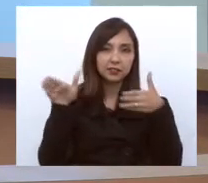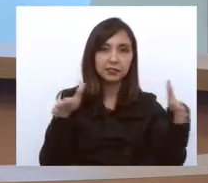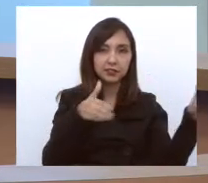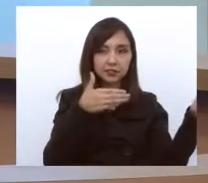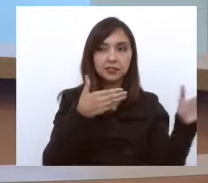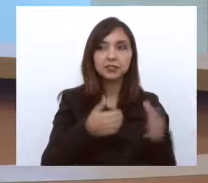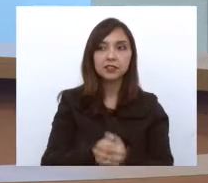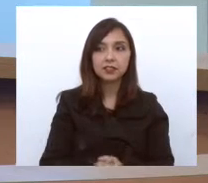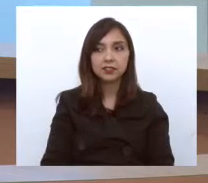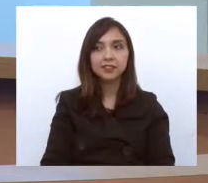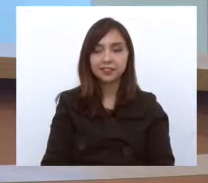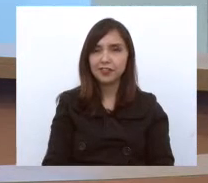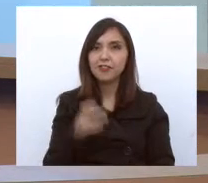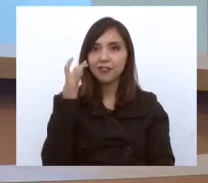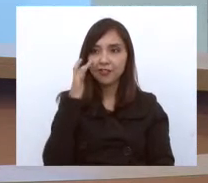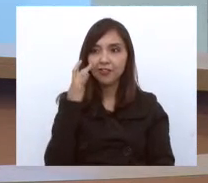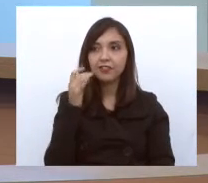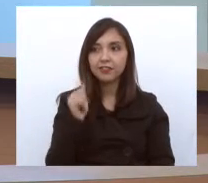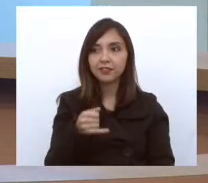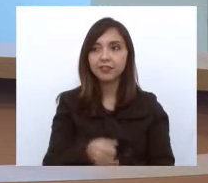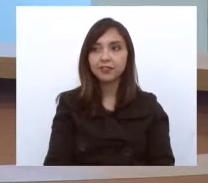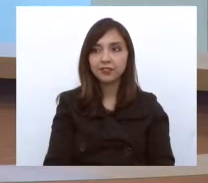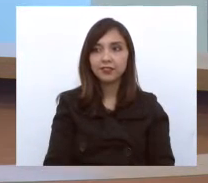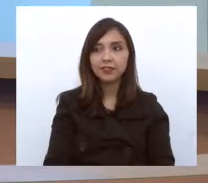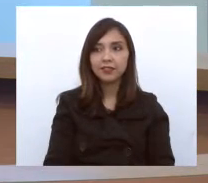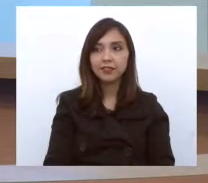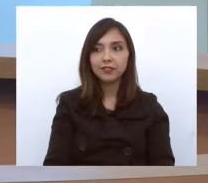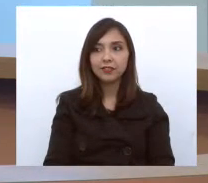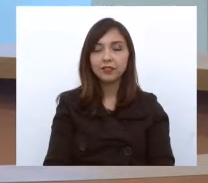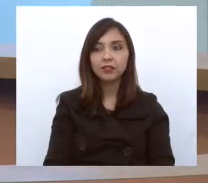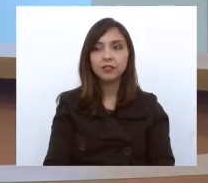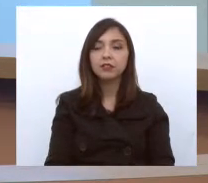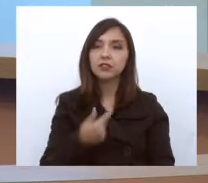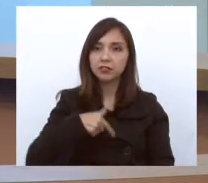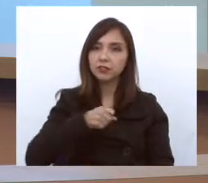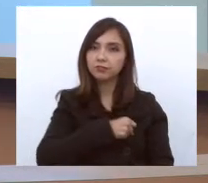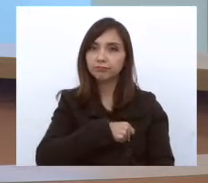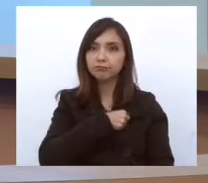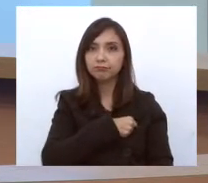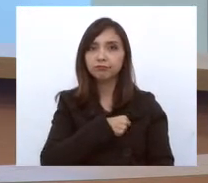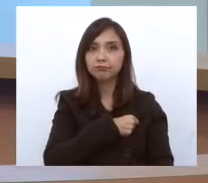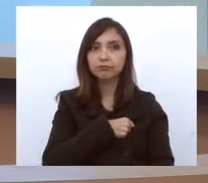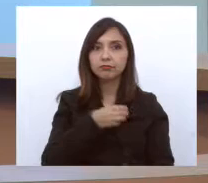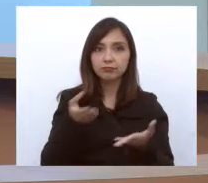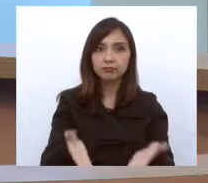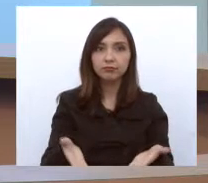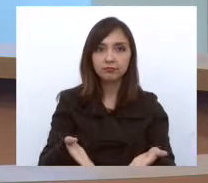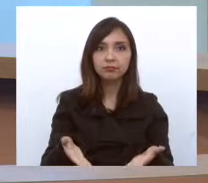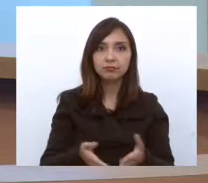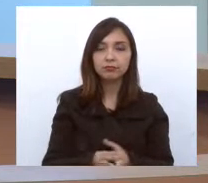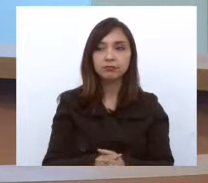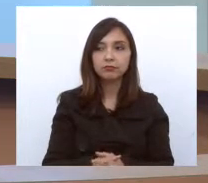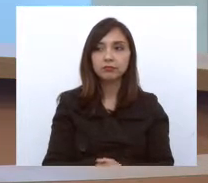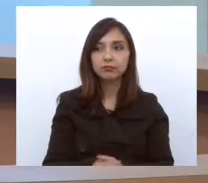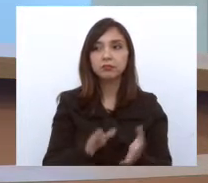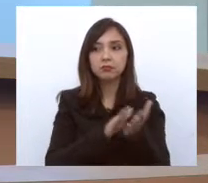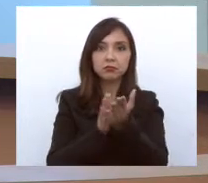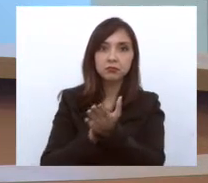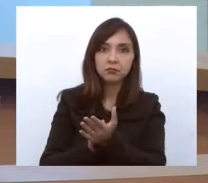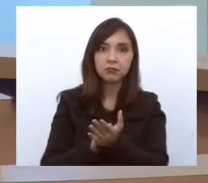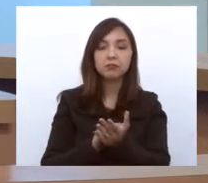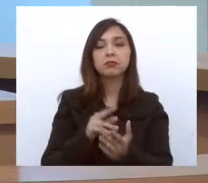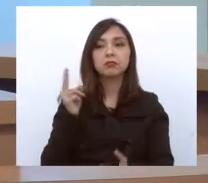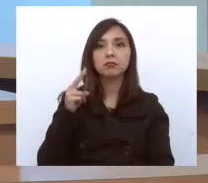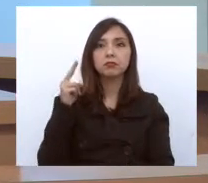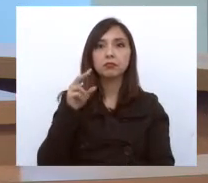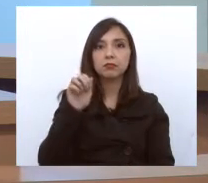Fazendo falta hoje aqui, no pequeno expediente, nós sentimos a falta do doutor Alexandre. Então, aniversário dele hoje, parabéns ao doutor